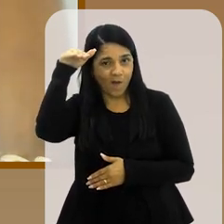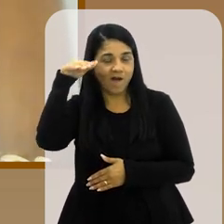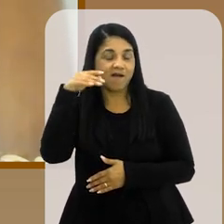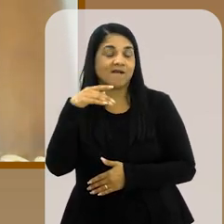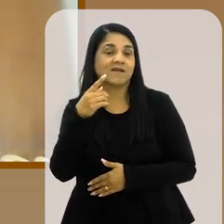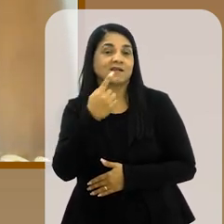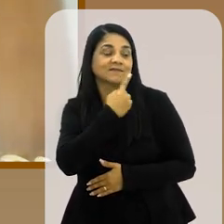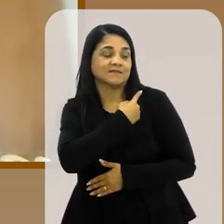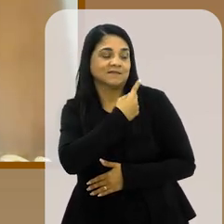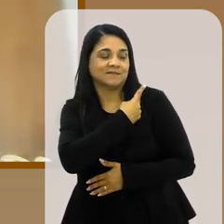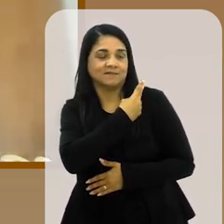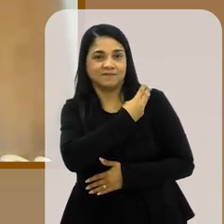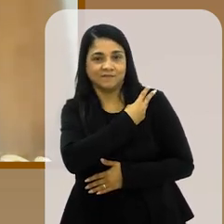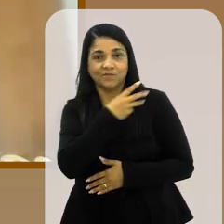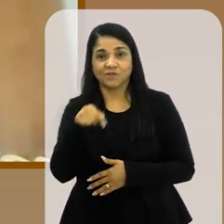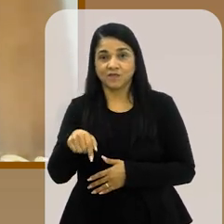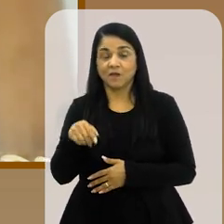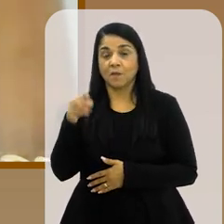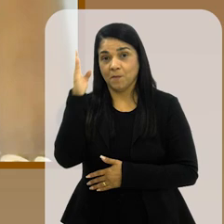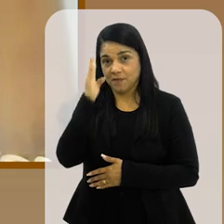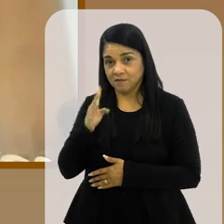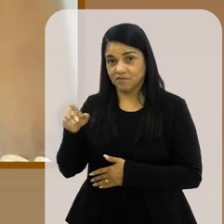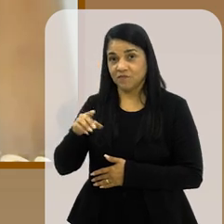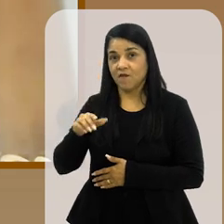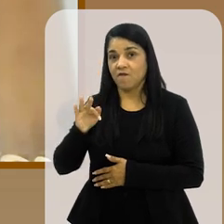Foram os brasileiros, Ferreira Goulart,